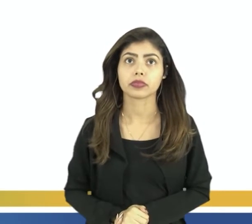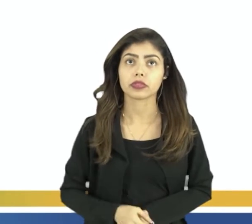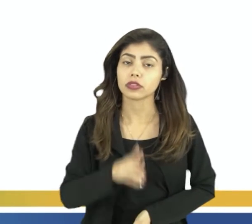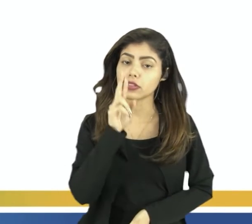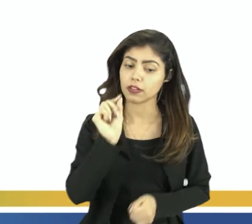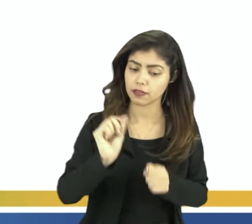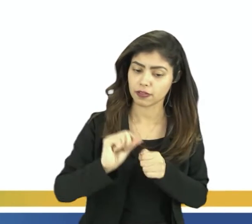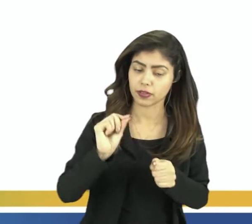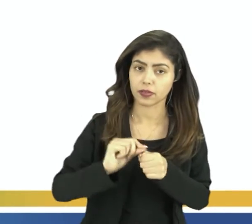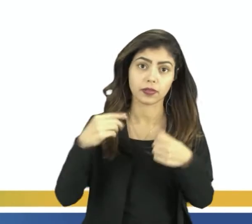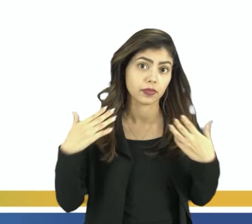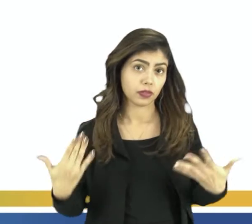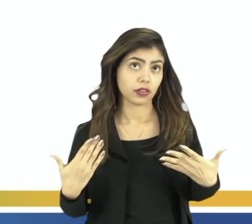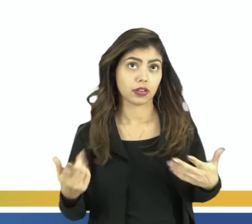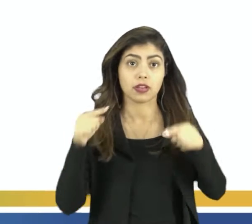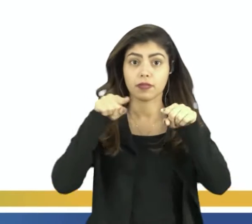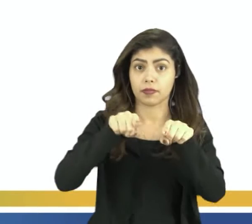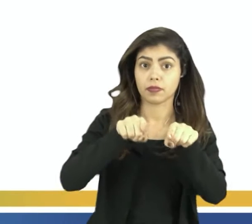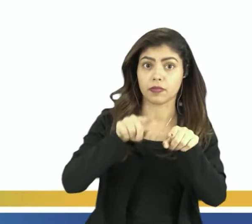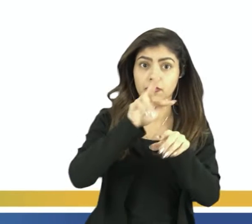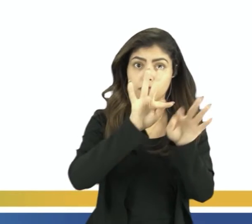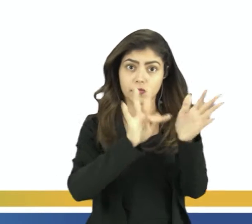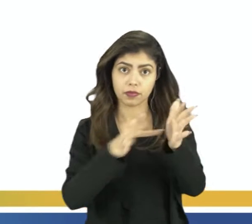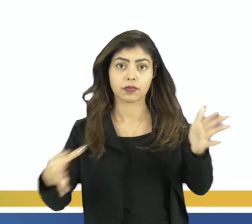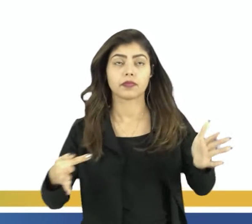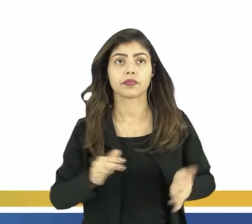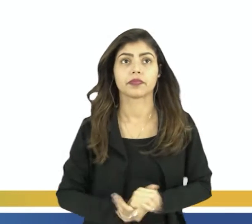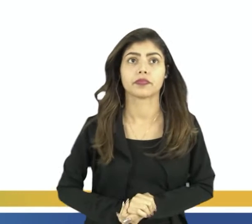é calculado pela seguinte fórmula.